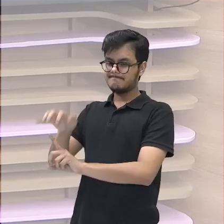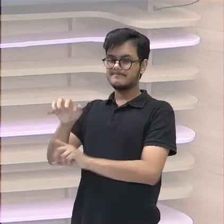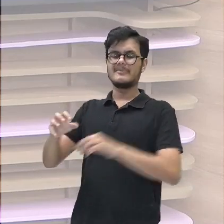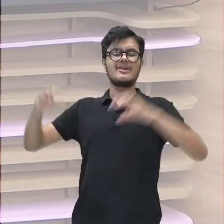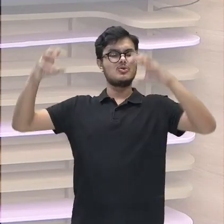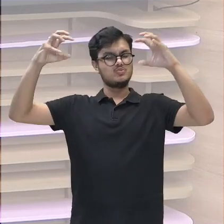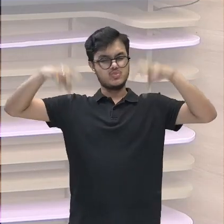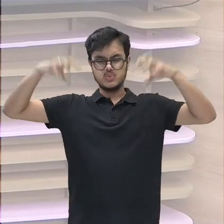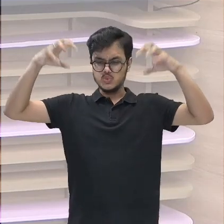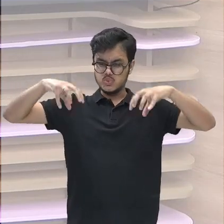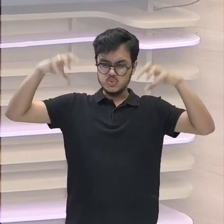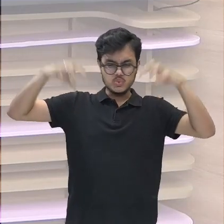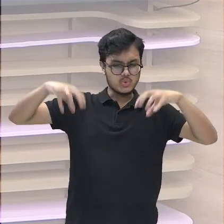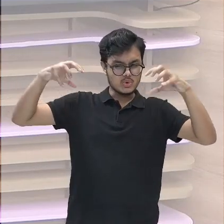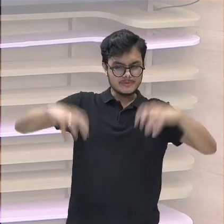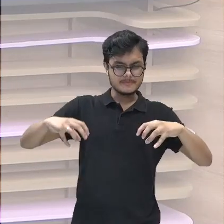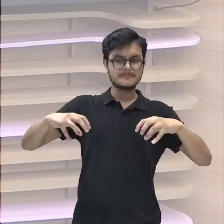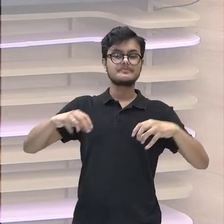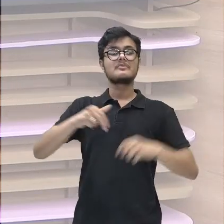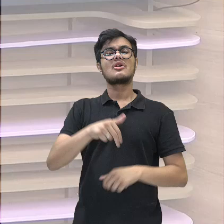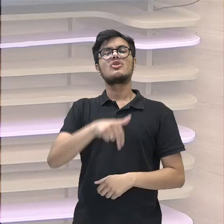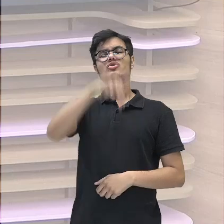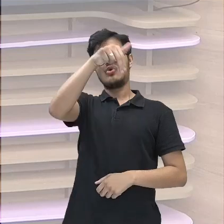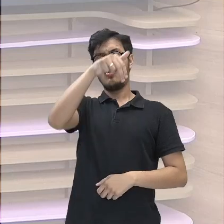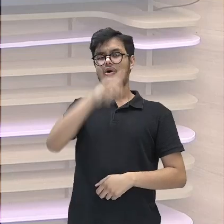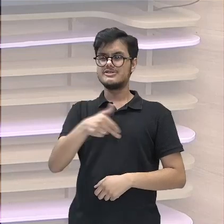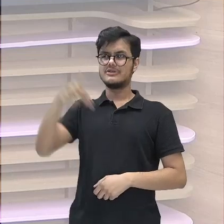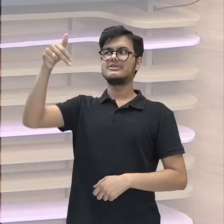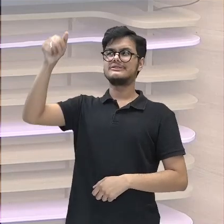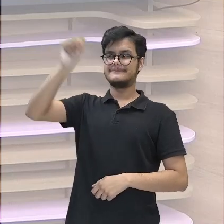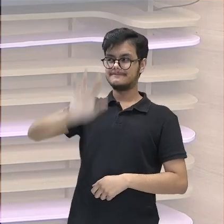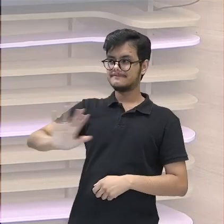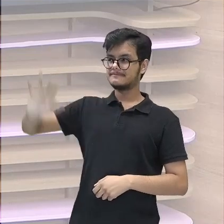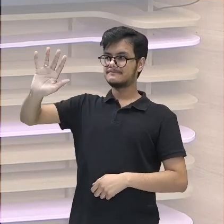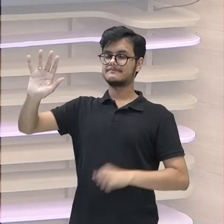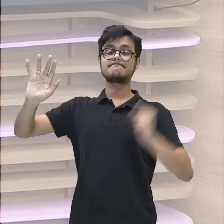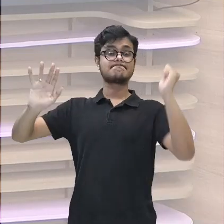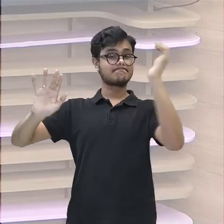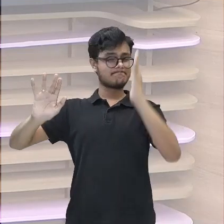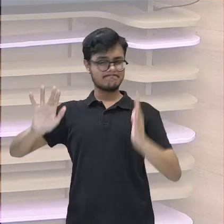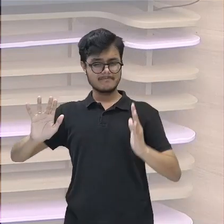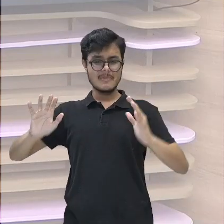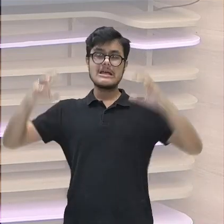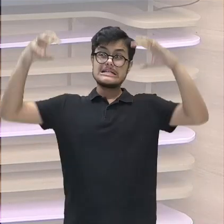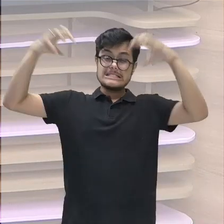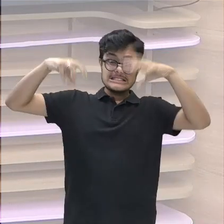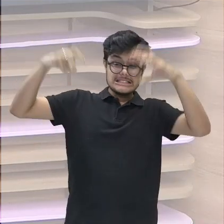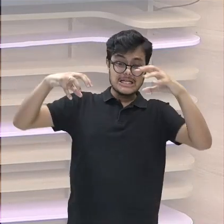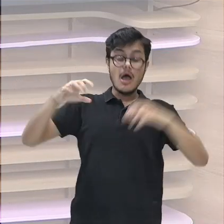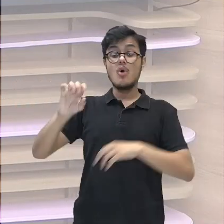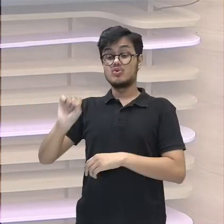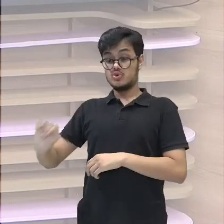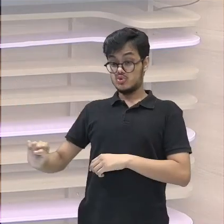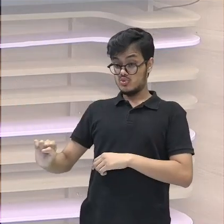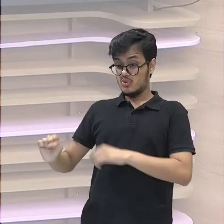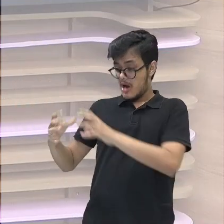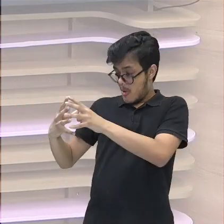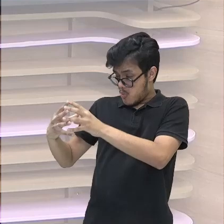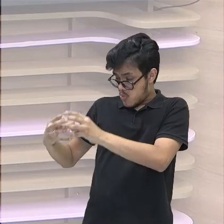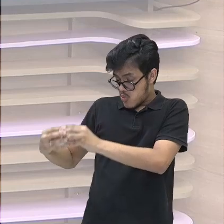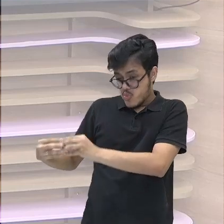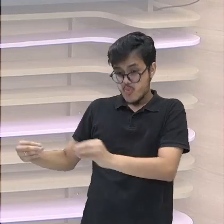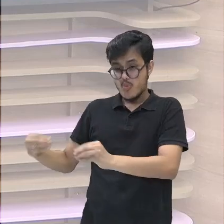chuvas, principalmente na região norte e nordeste do Brasil, causando secas na região sul, na